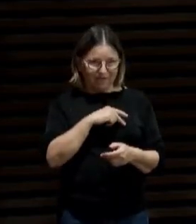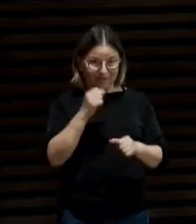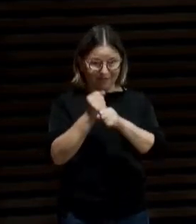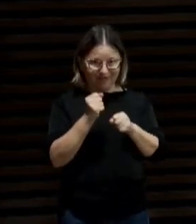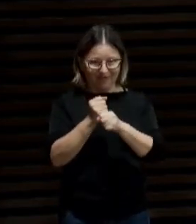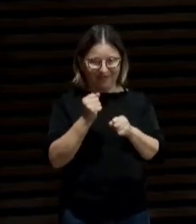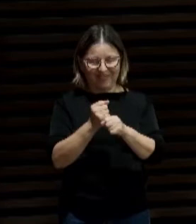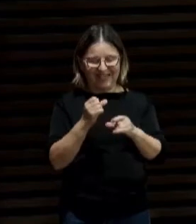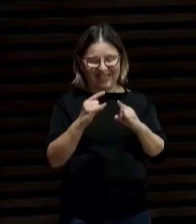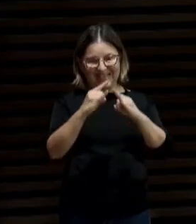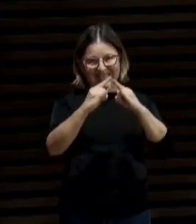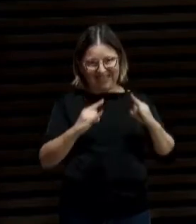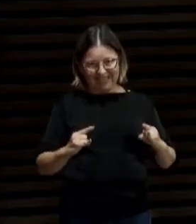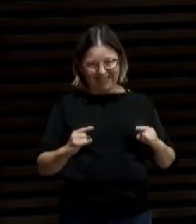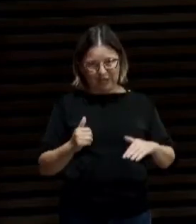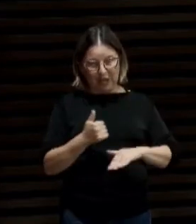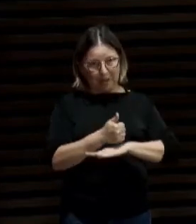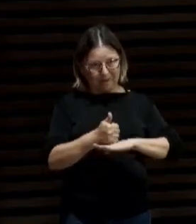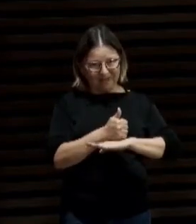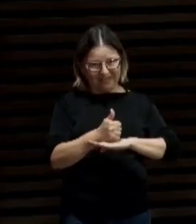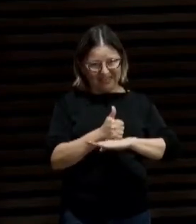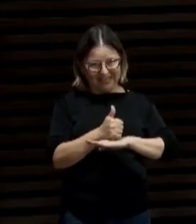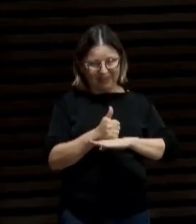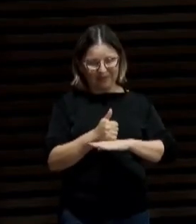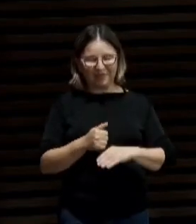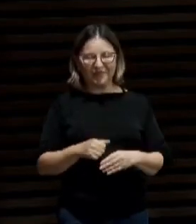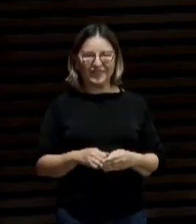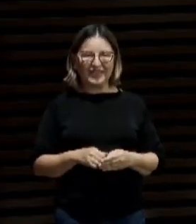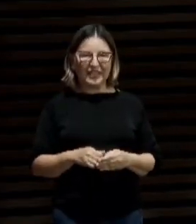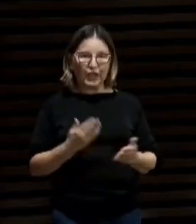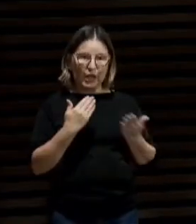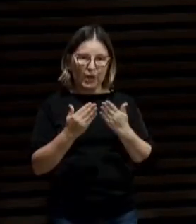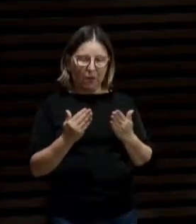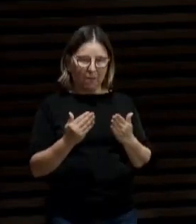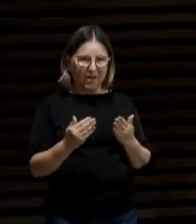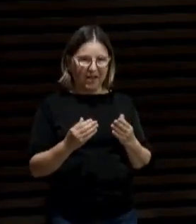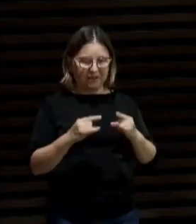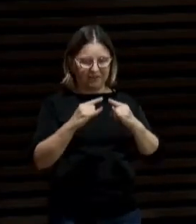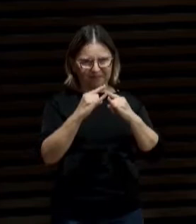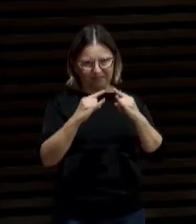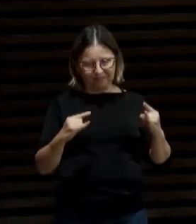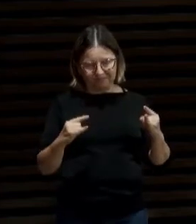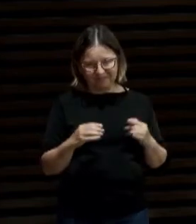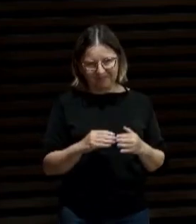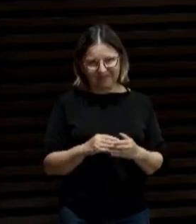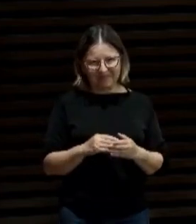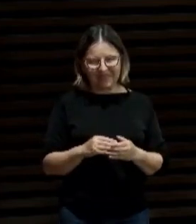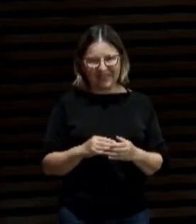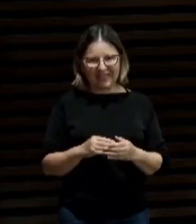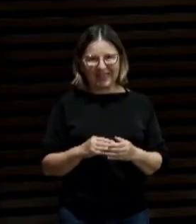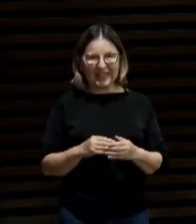dele. E ele então usa aqui uma figura de um tabernáculo e de um edifício. O que é o tabernáculo? Tabernáculo